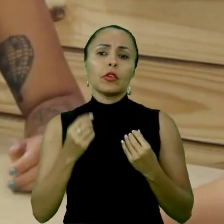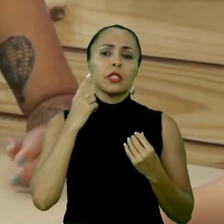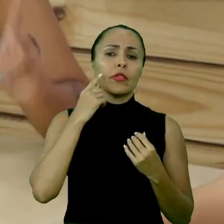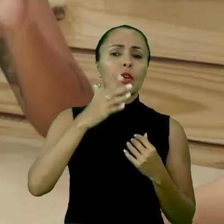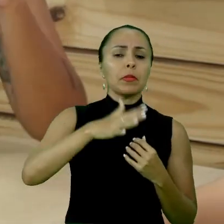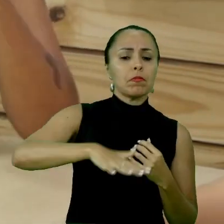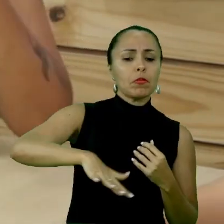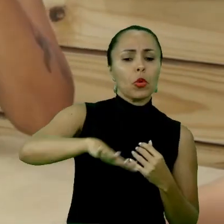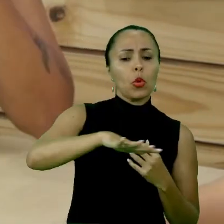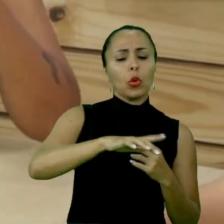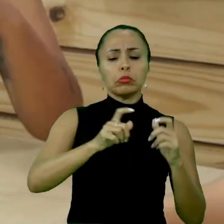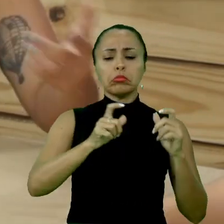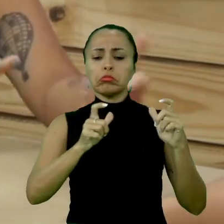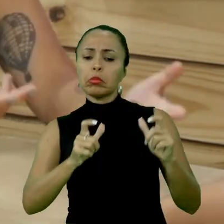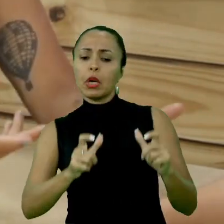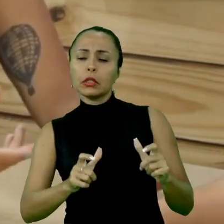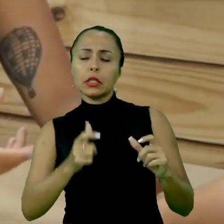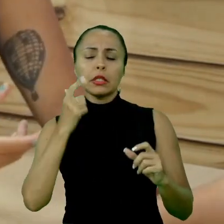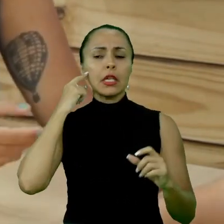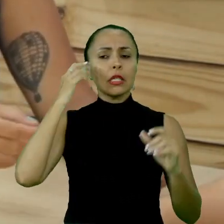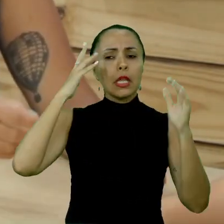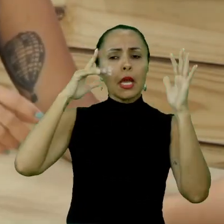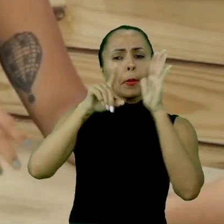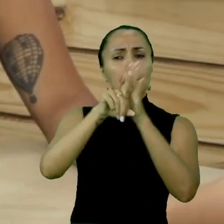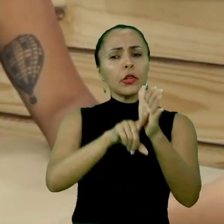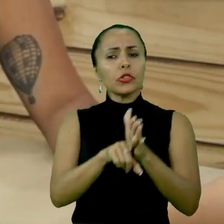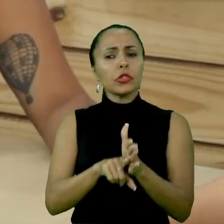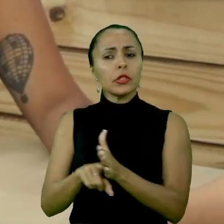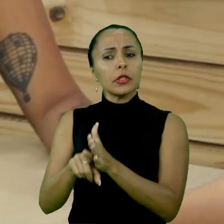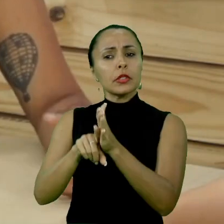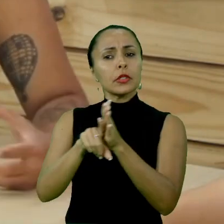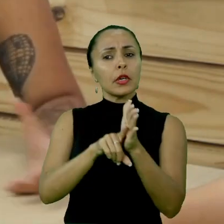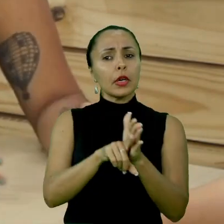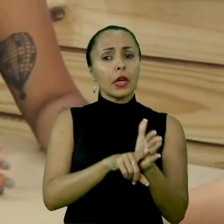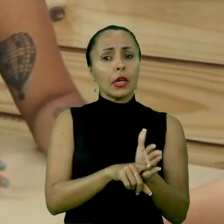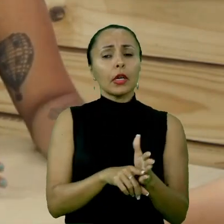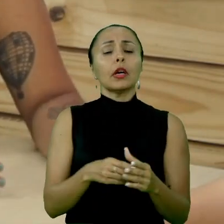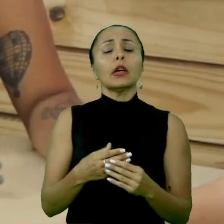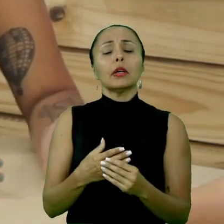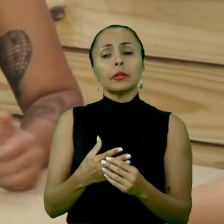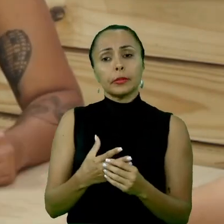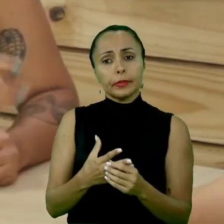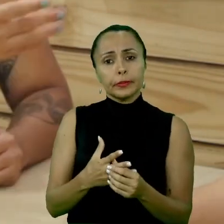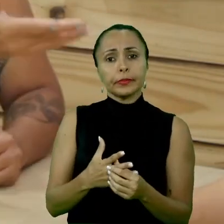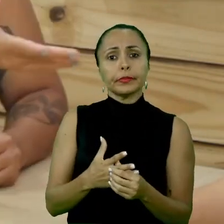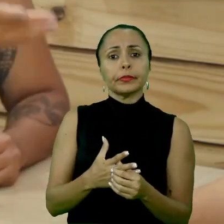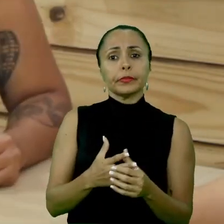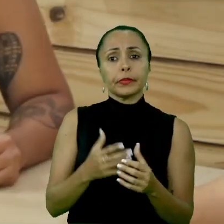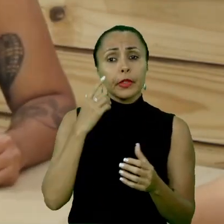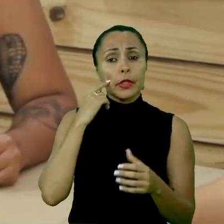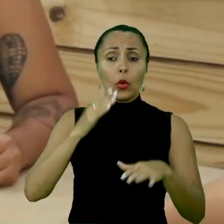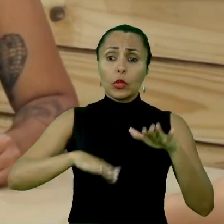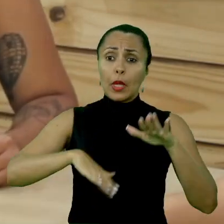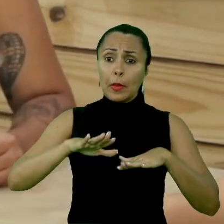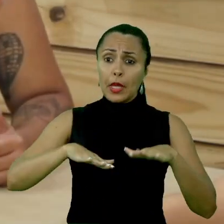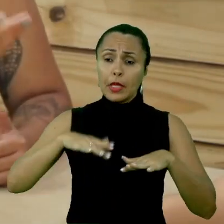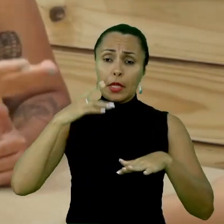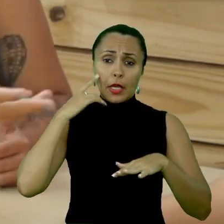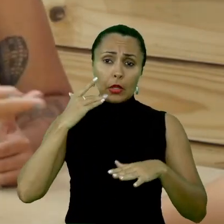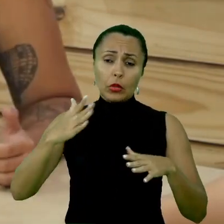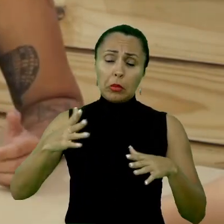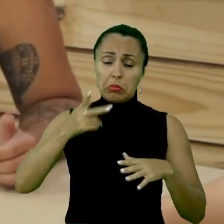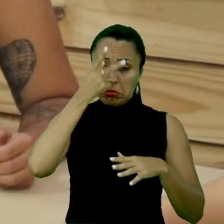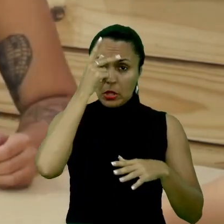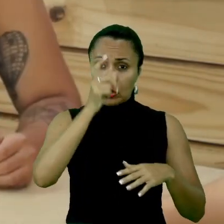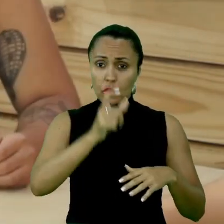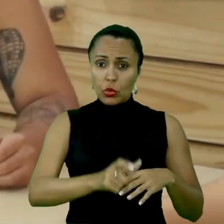você entra nessa ideia de pesquisa, que é super colonial às vezes também, né? Sim. Dependendo dos movimentos, de como as pessoas